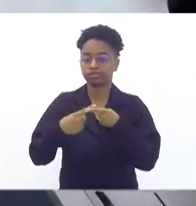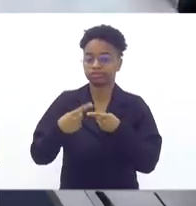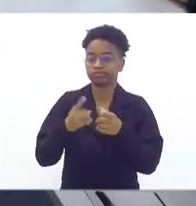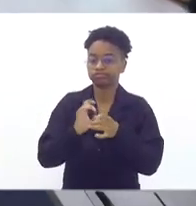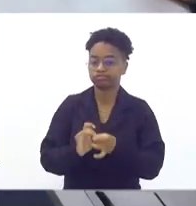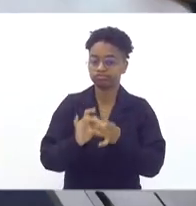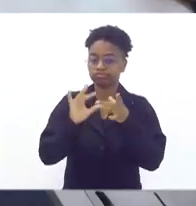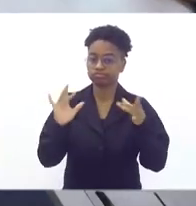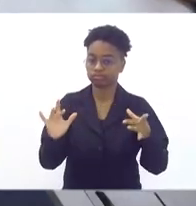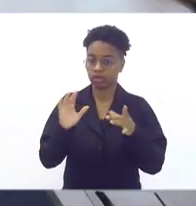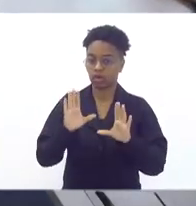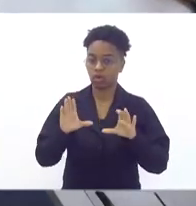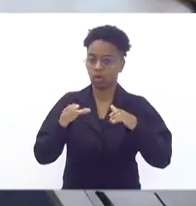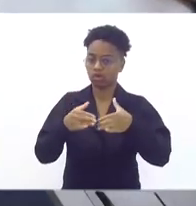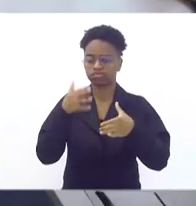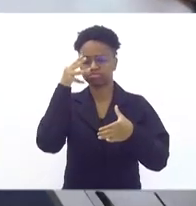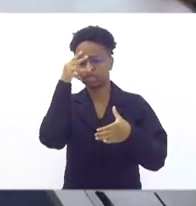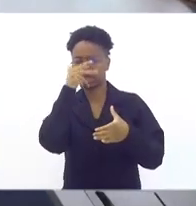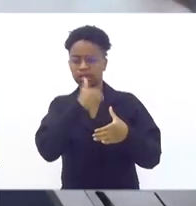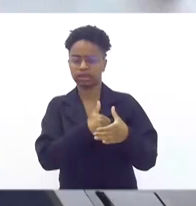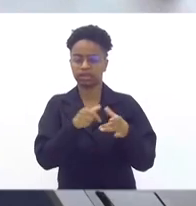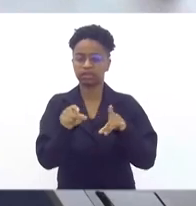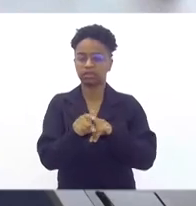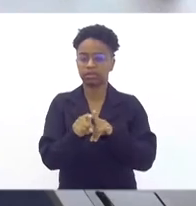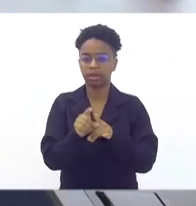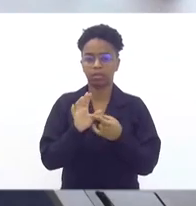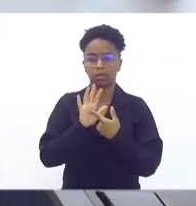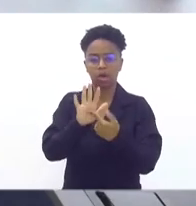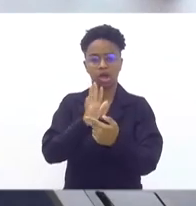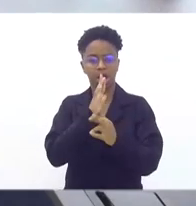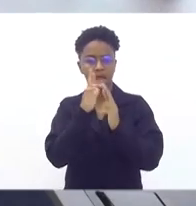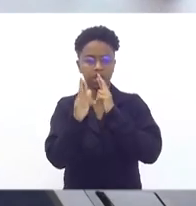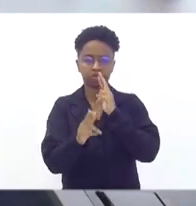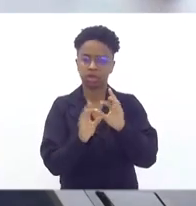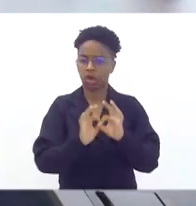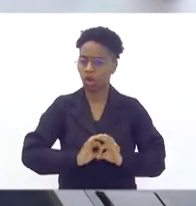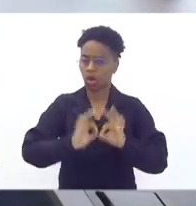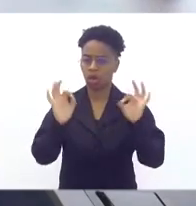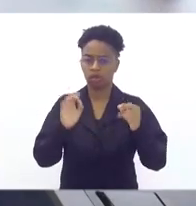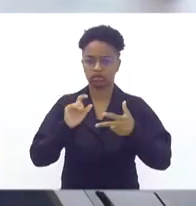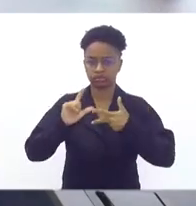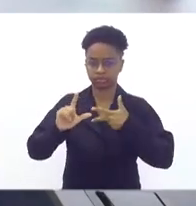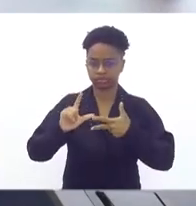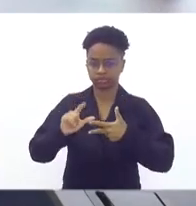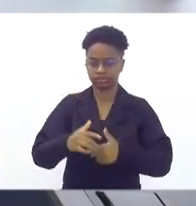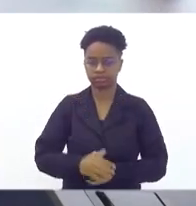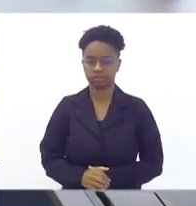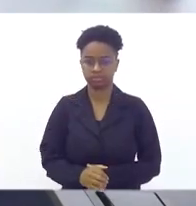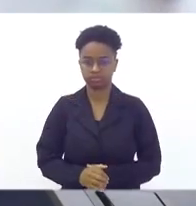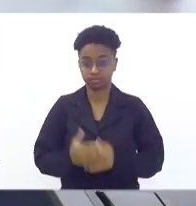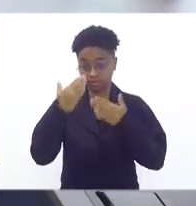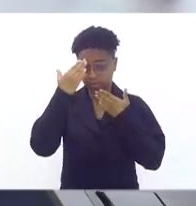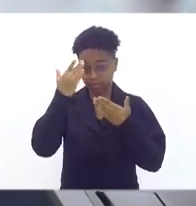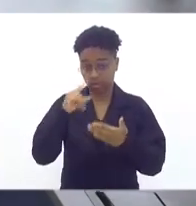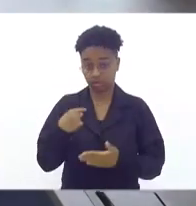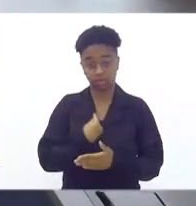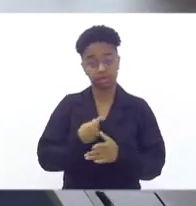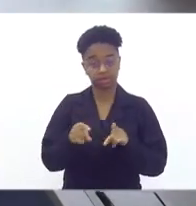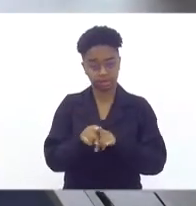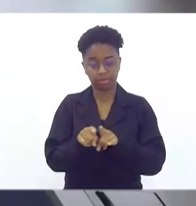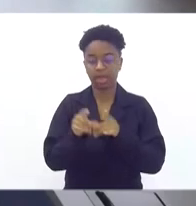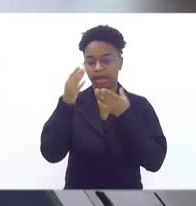essa belíssima comissão que trará resultados para o poder legislativo Obrigado deputados todos nós agradecemos também